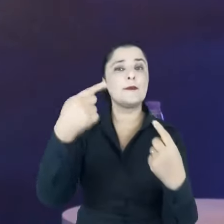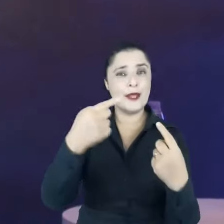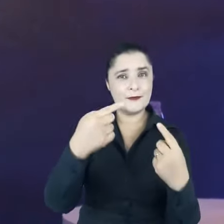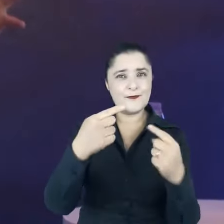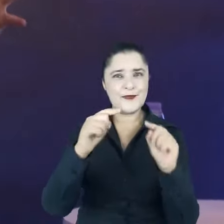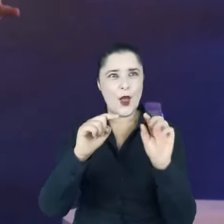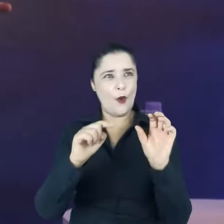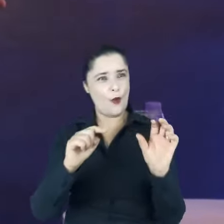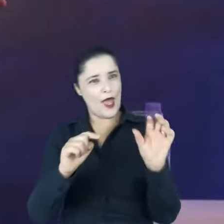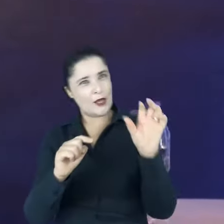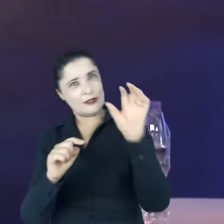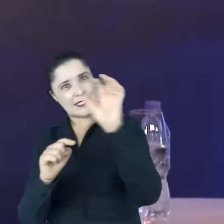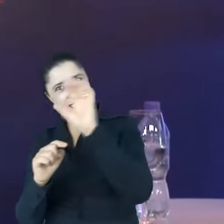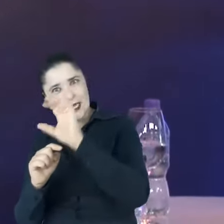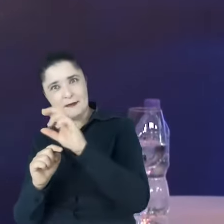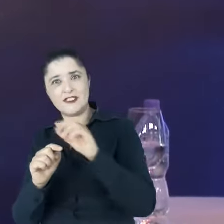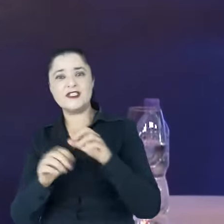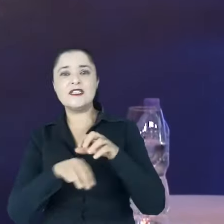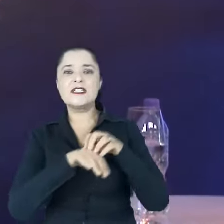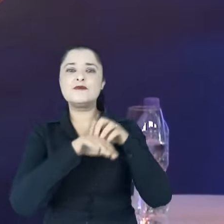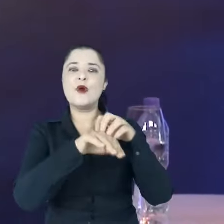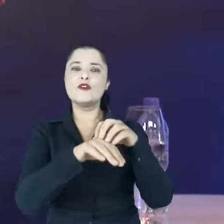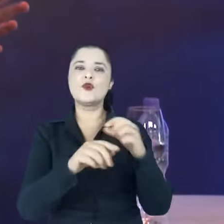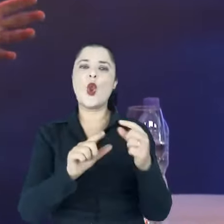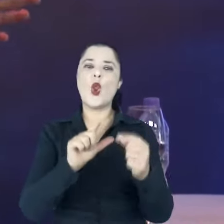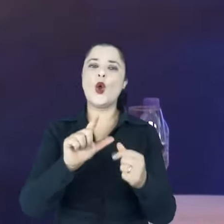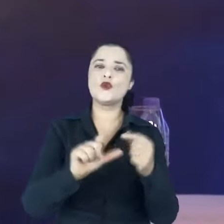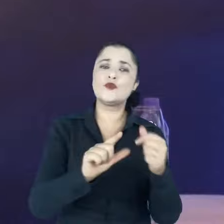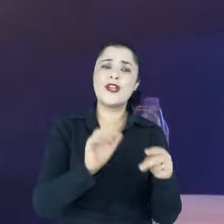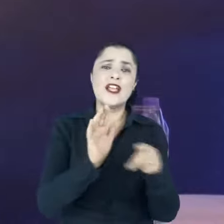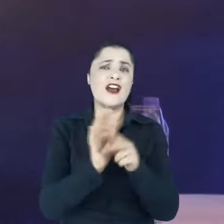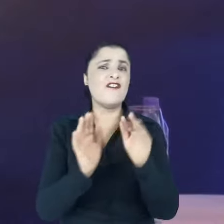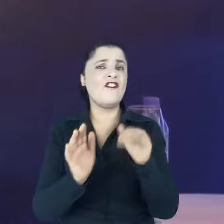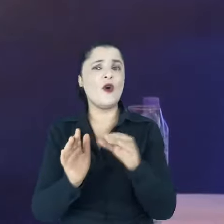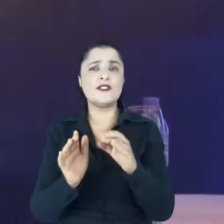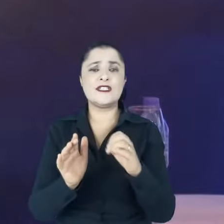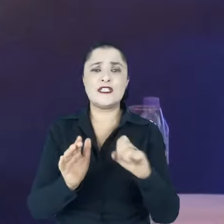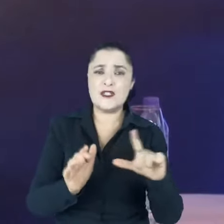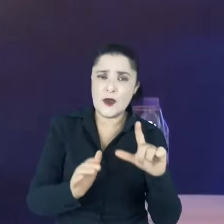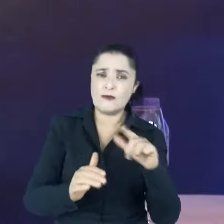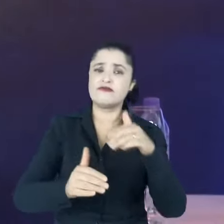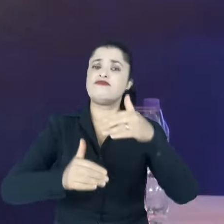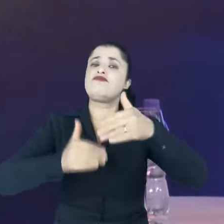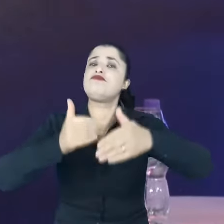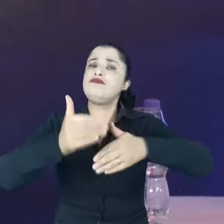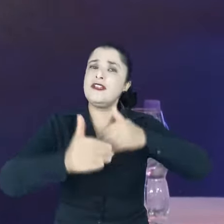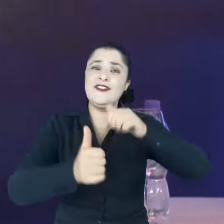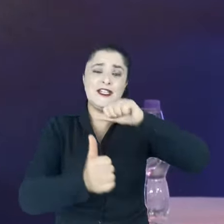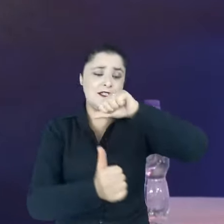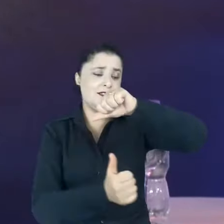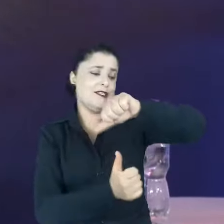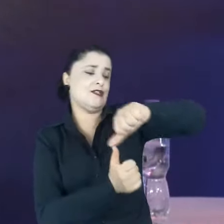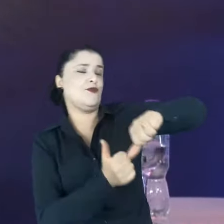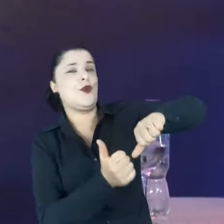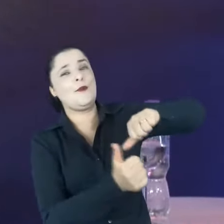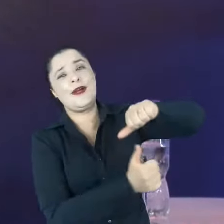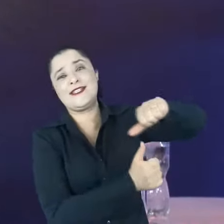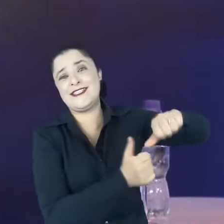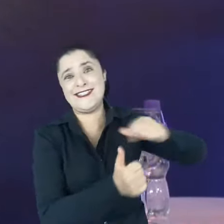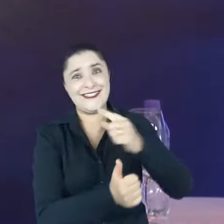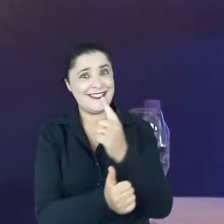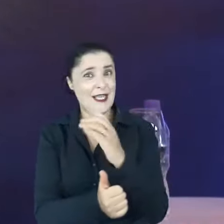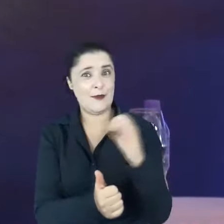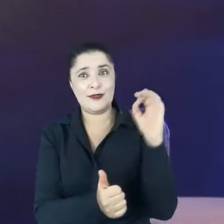era 100% fóssil. Fazer essa transformação não é tão fácil. São mais de 100 anos